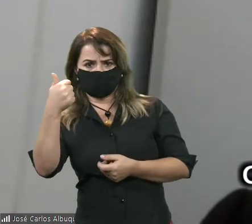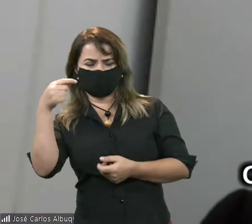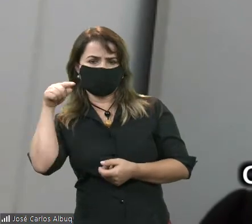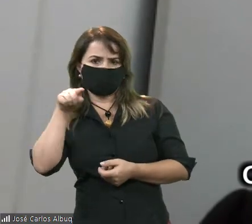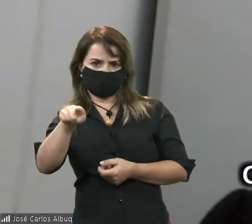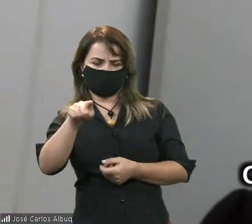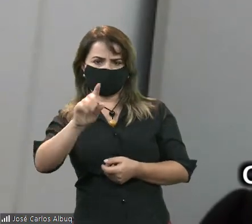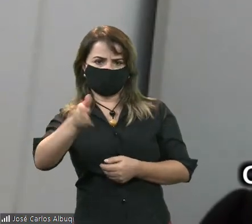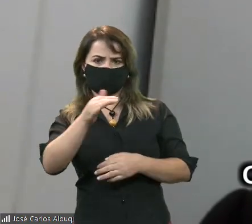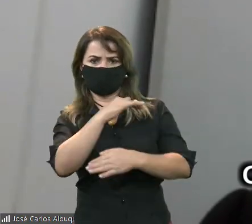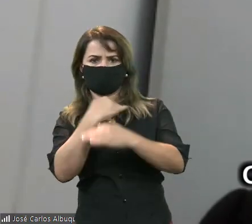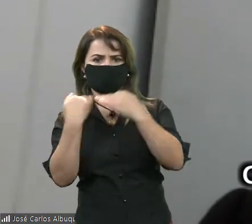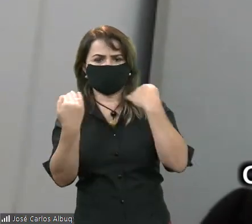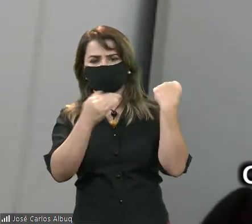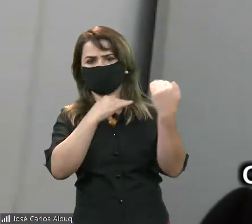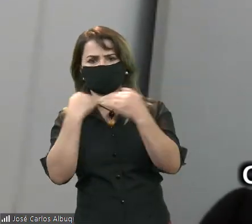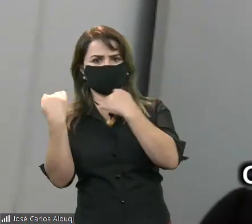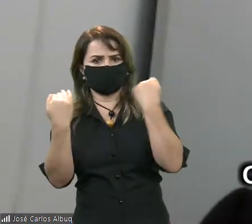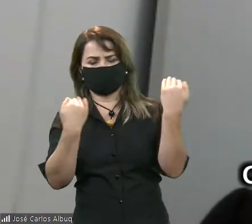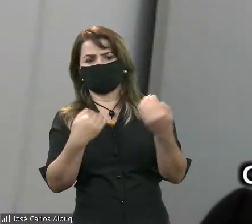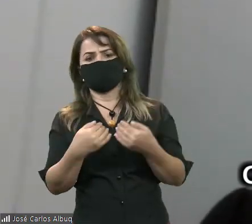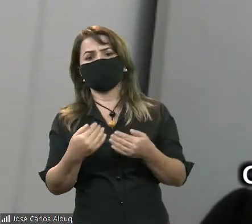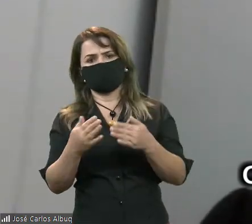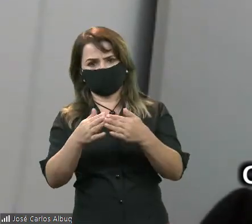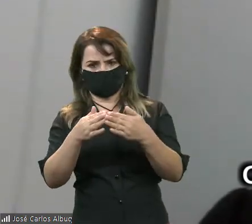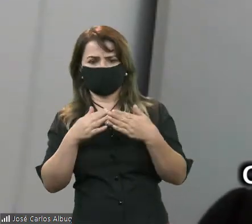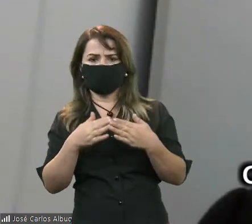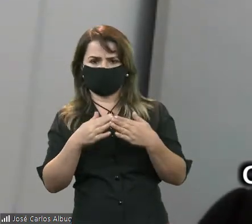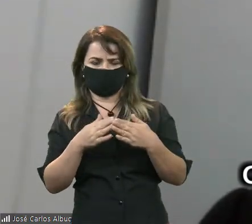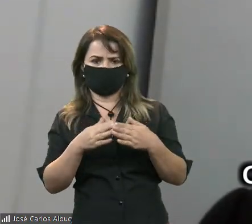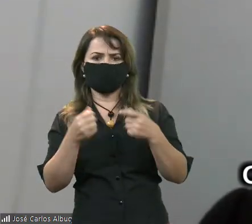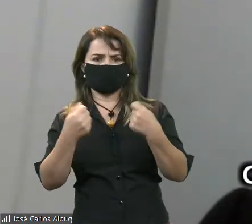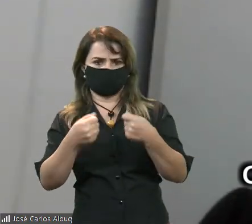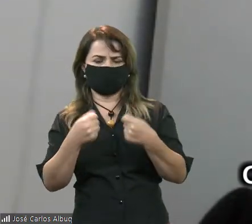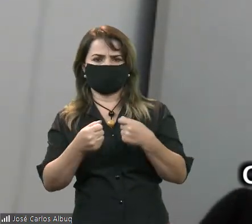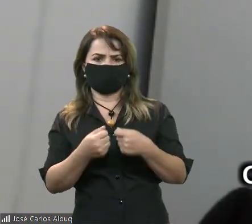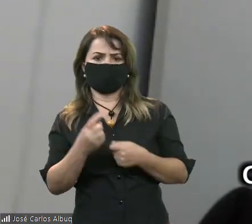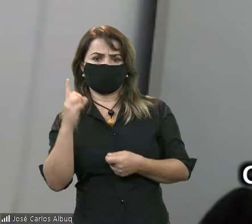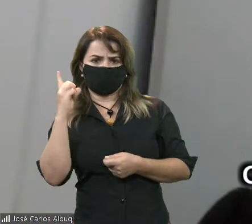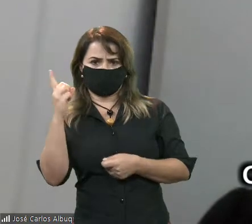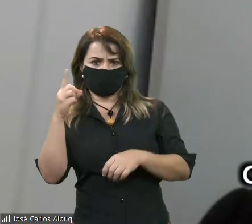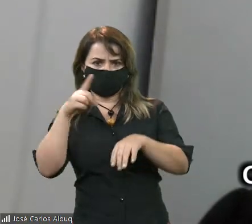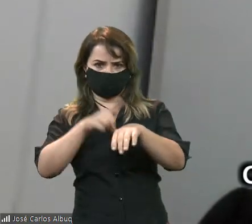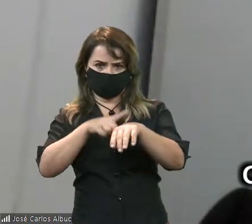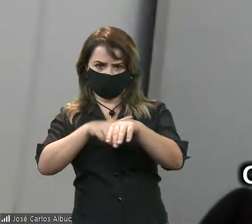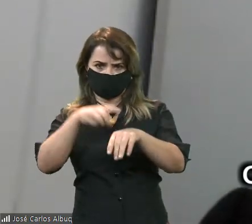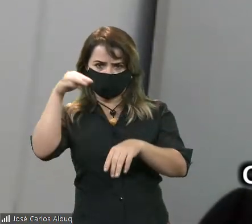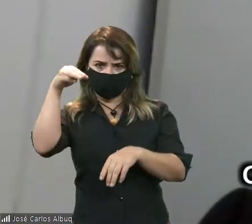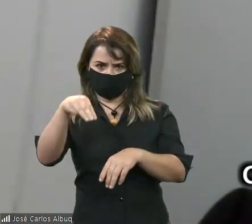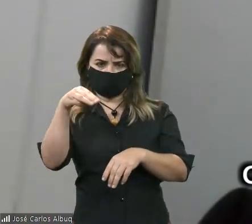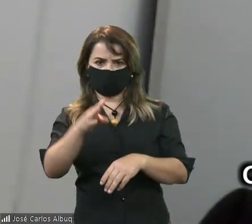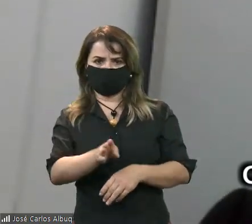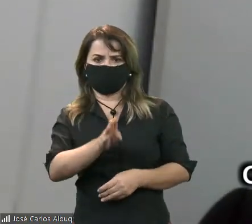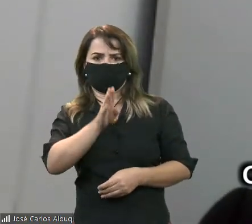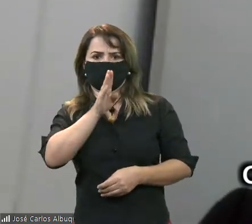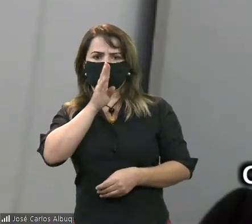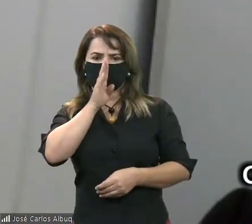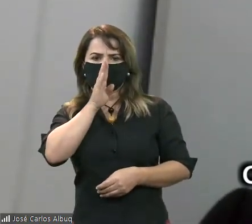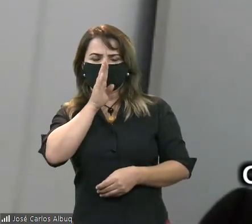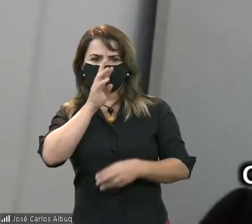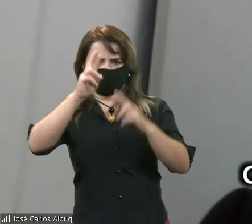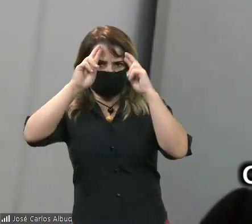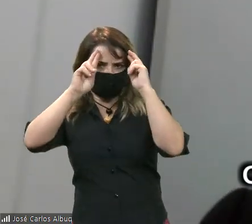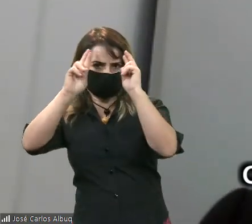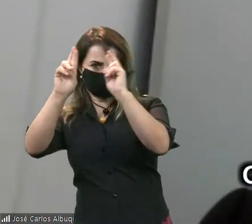fazer esse lembrete, esse pedido aí na minha questão de ordem, que essa casa pudesse estar fazendo aí um minuto de silêncio aí